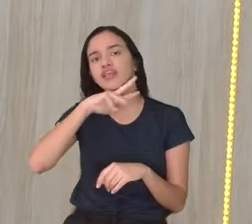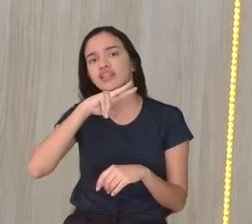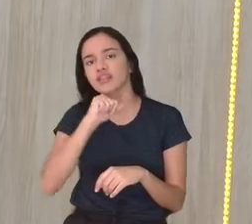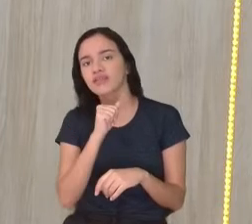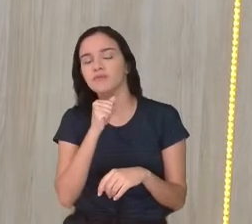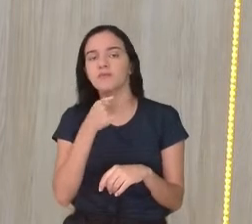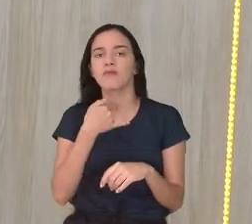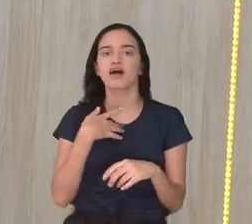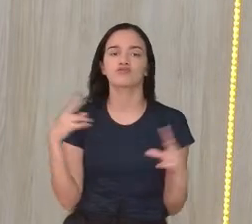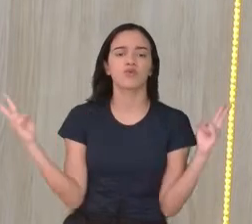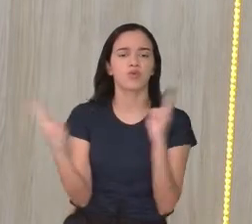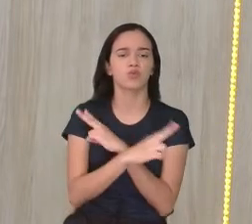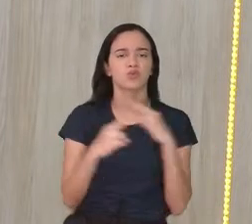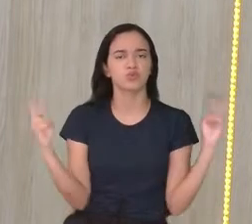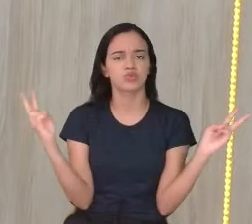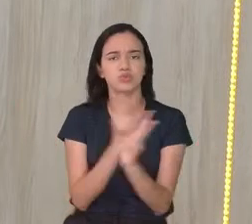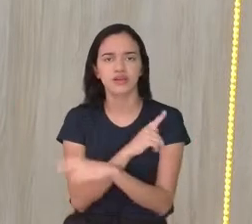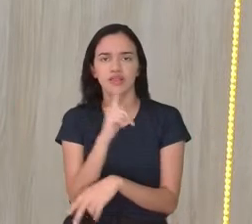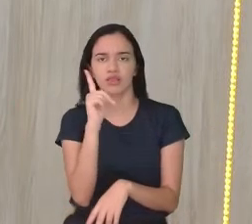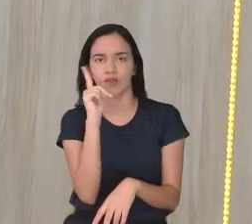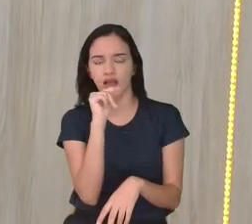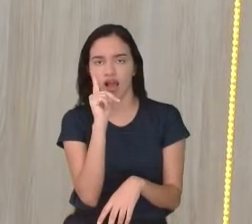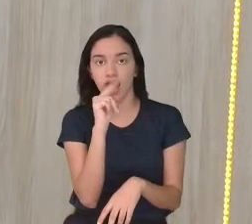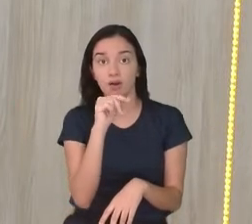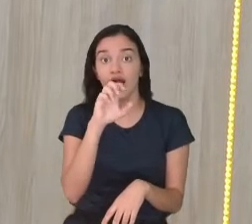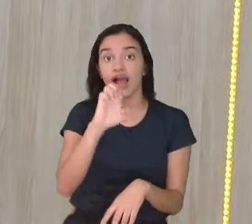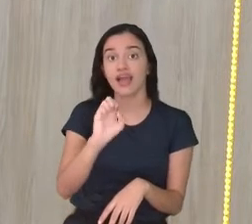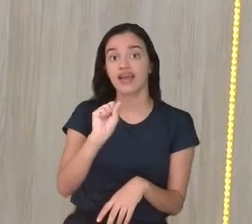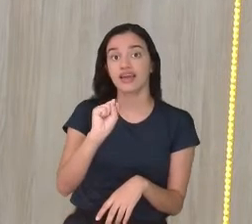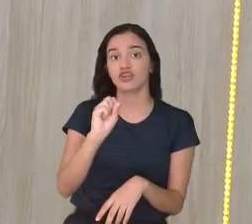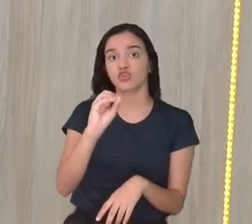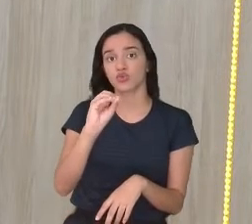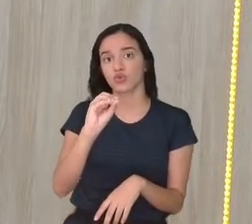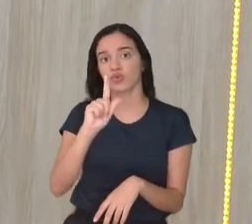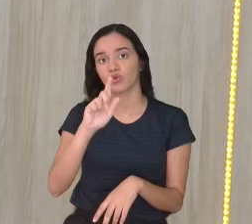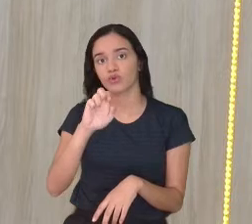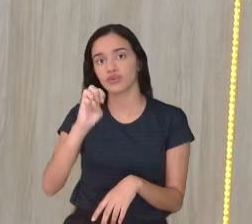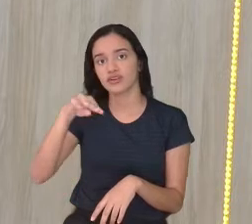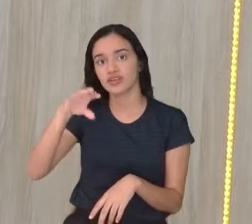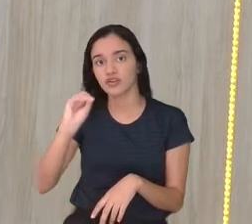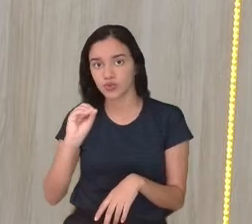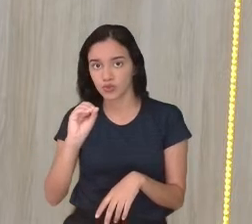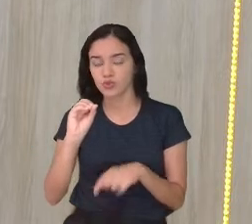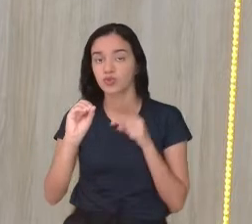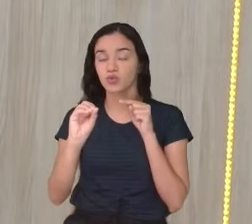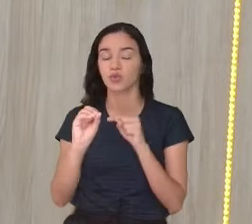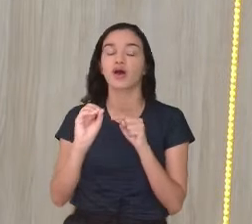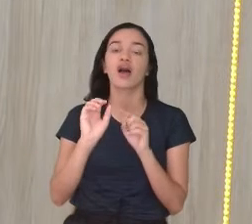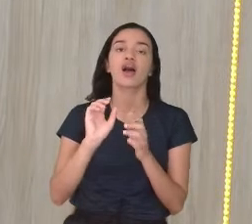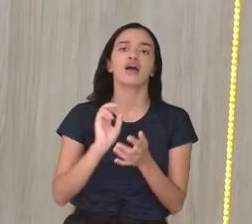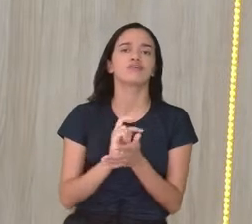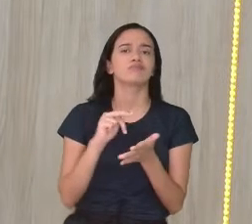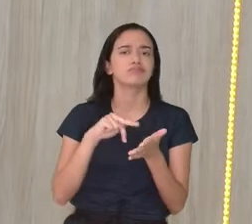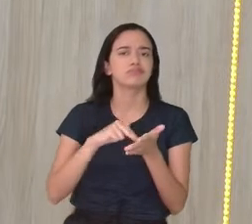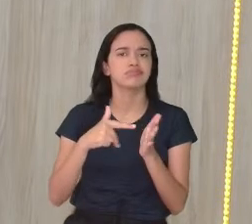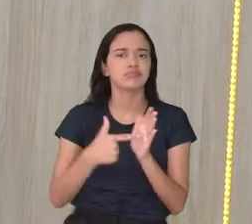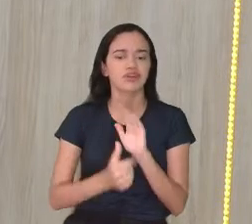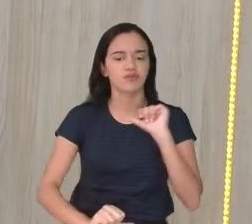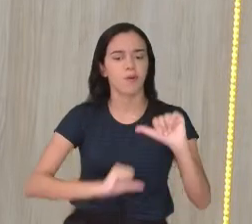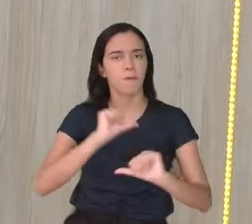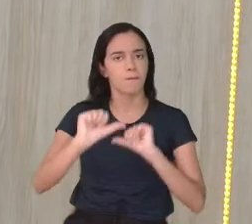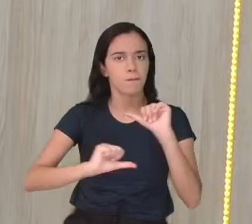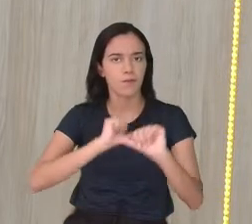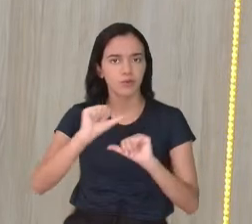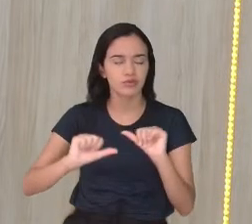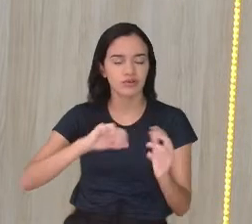vento, água, tudo isso alterando as paisagens, moldando a superfície da Terra aí de uma